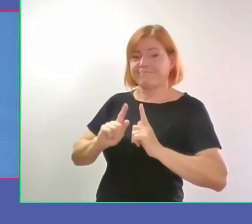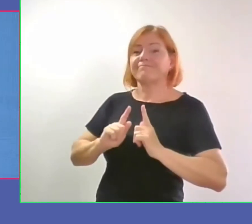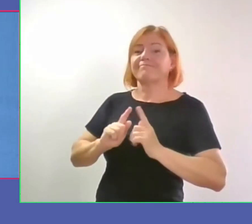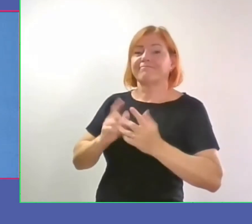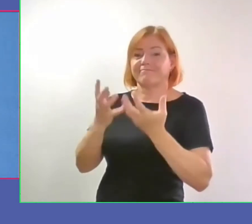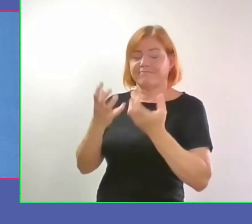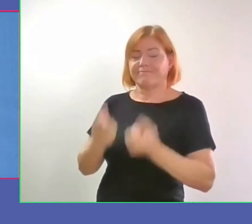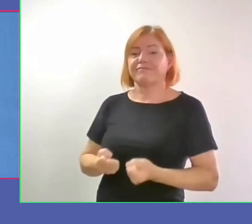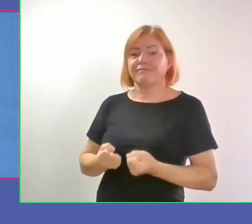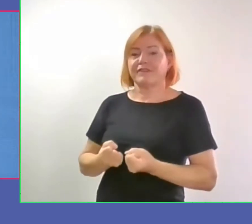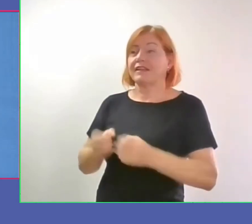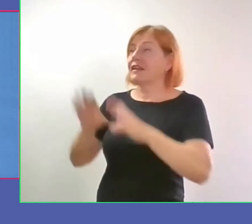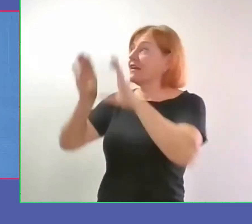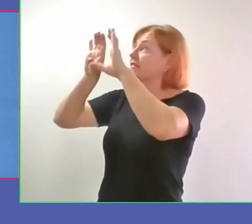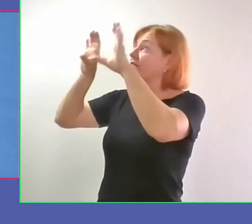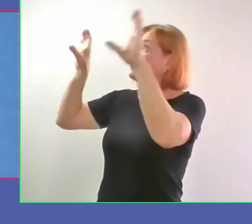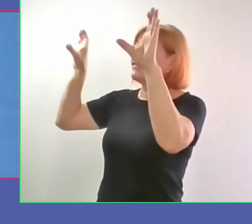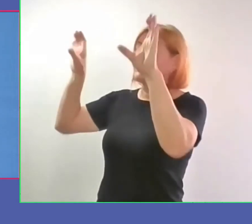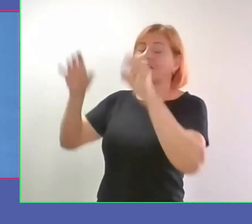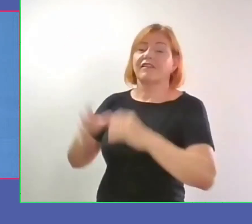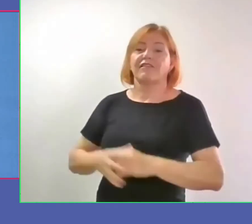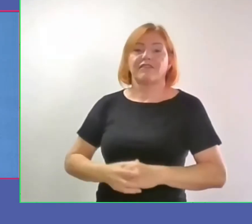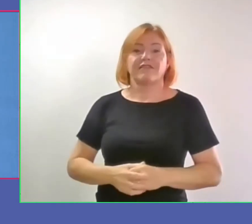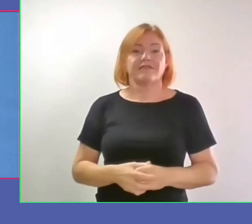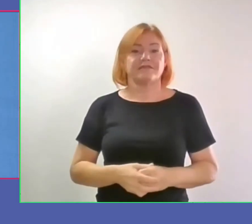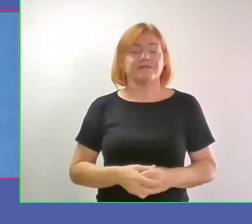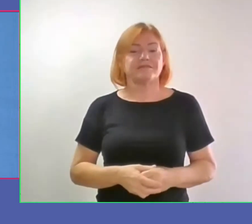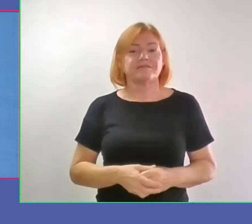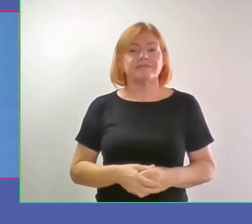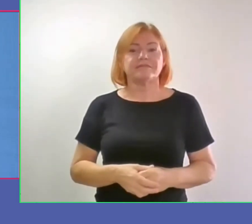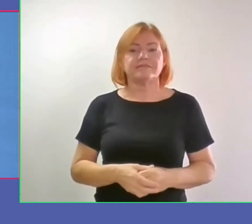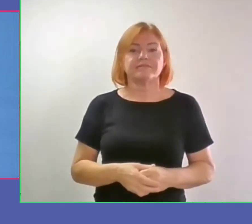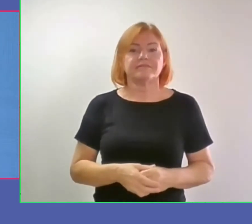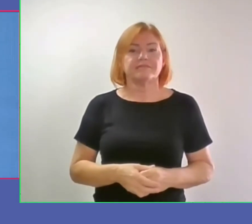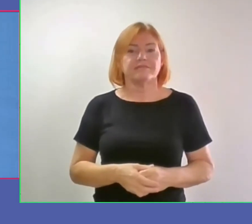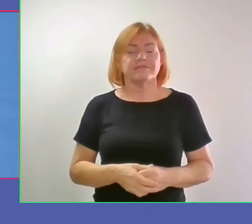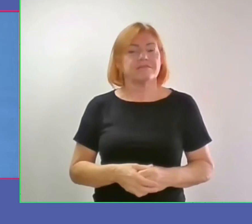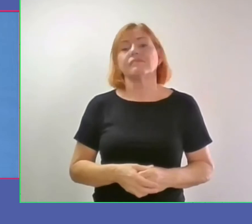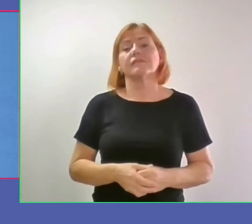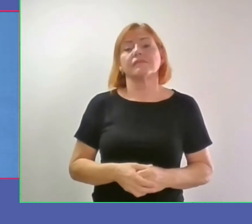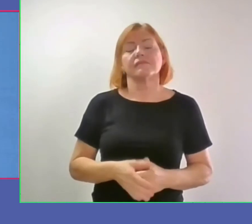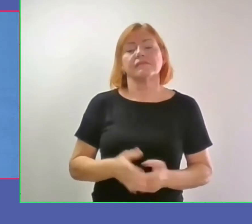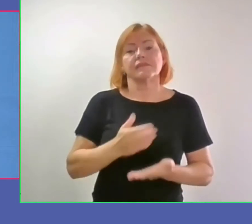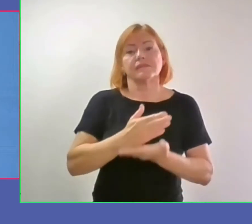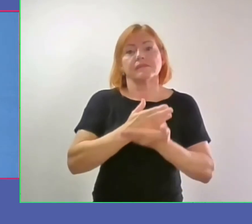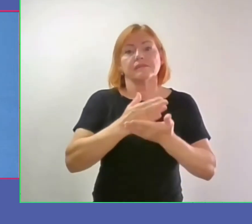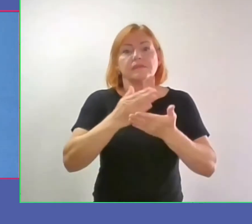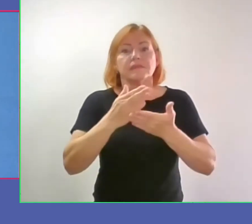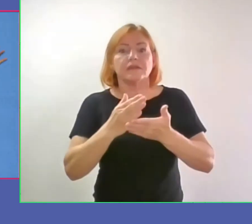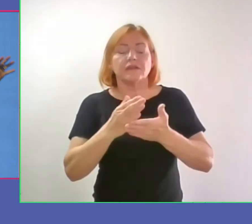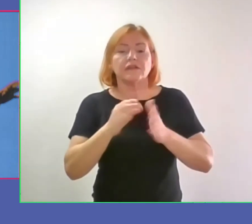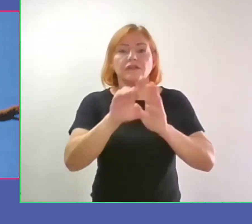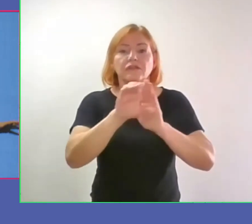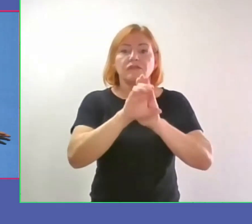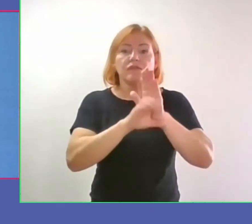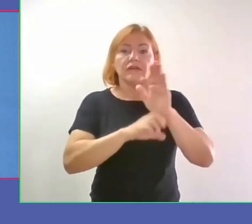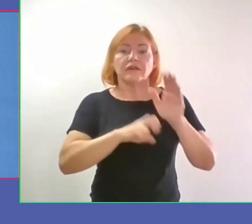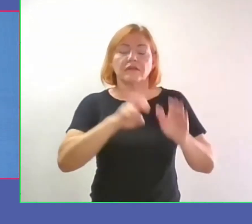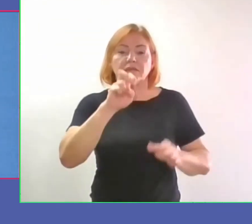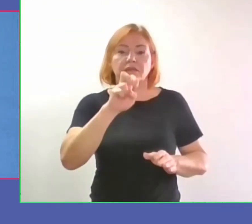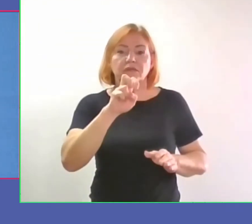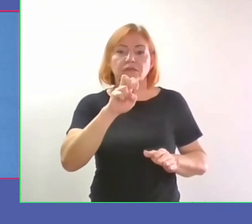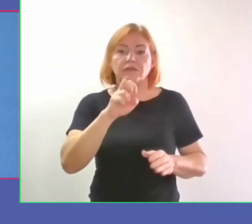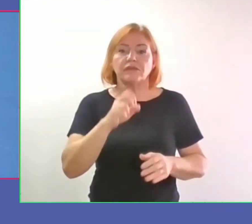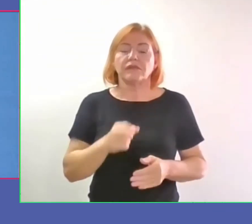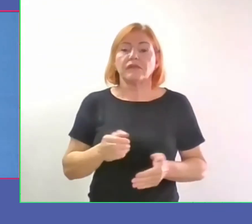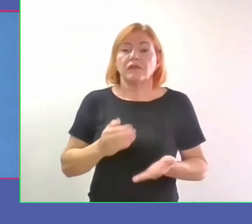Mateus, começa a entrar a questão de galardão. Irmãos, muitos podem ser chamados,